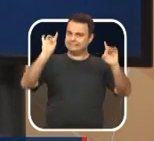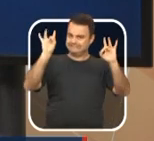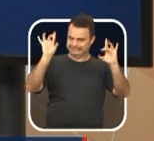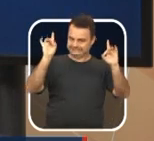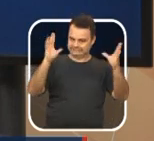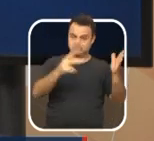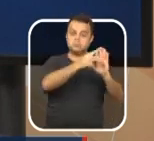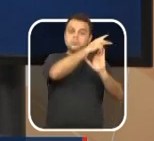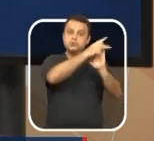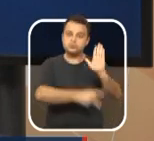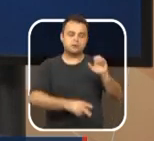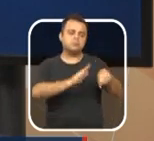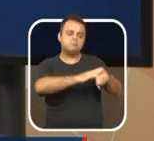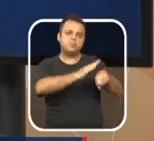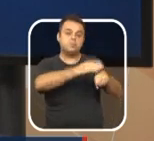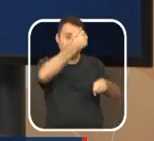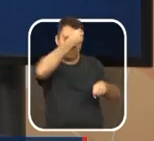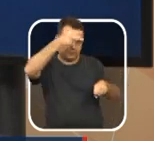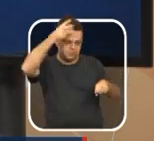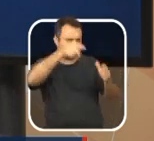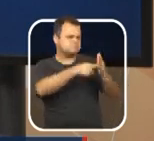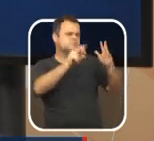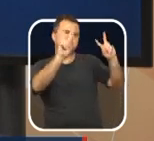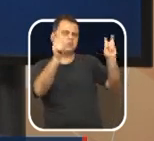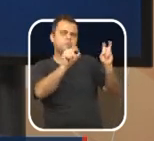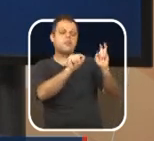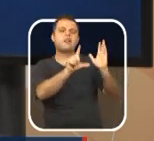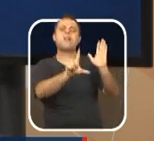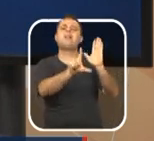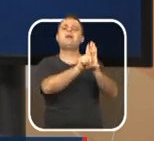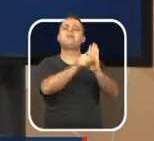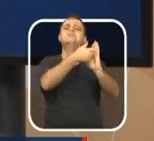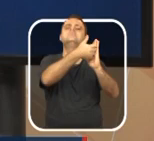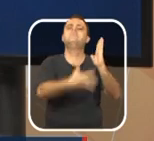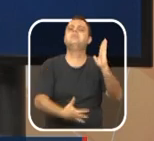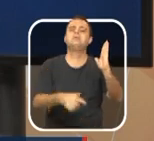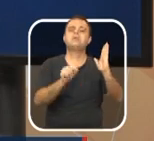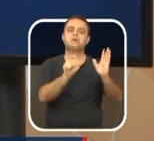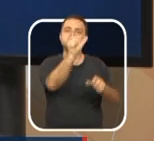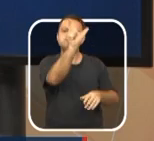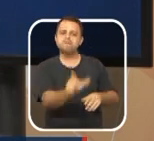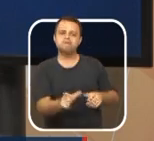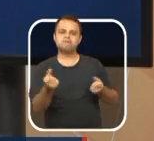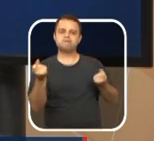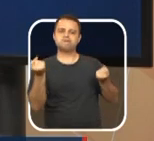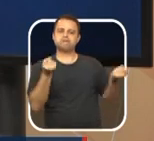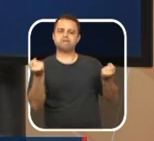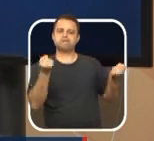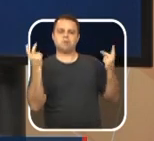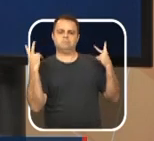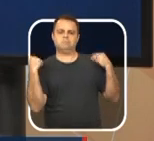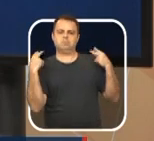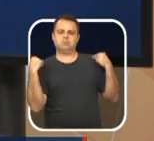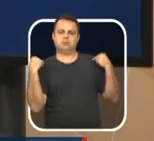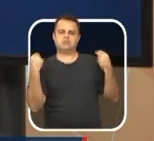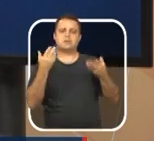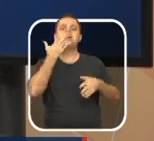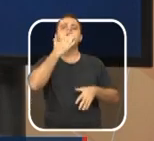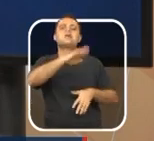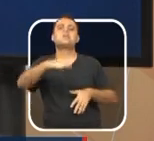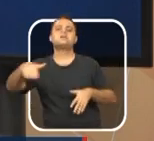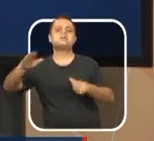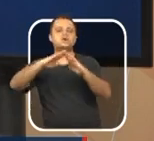prefeitura para alterar a lei que disciplina o transporte coletivo de escolares o condutor não